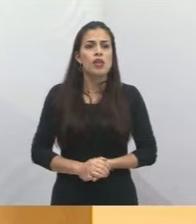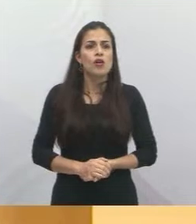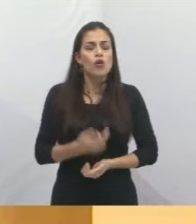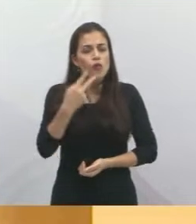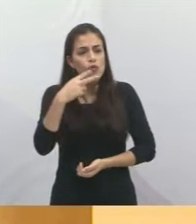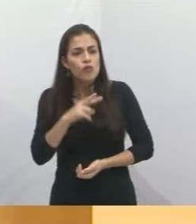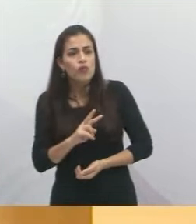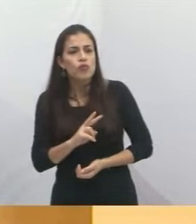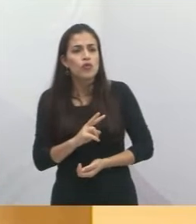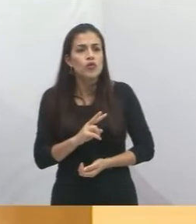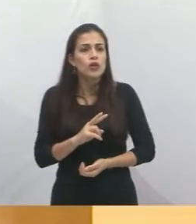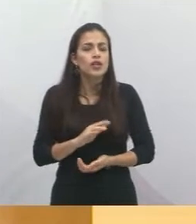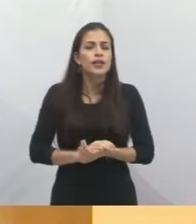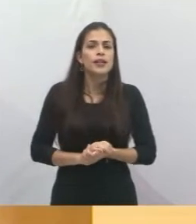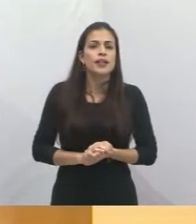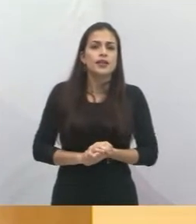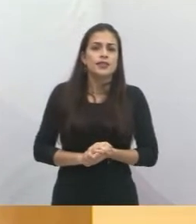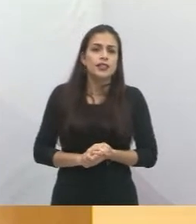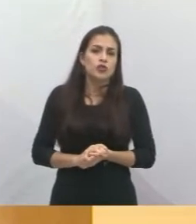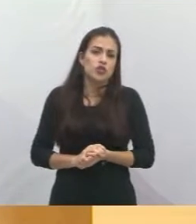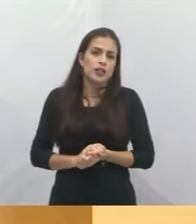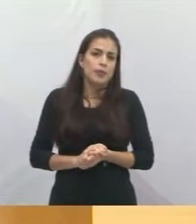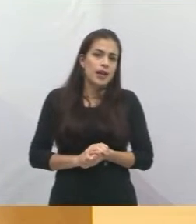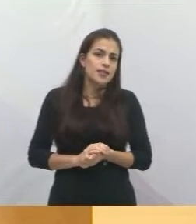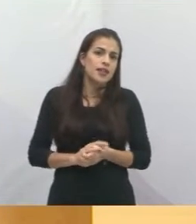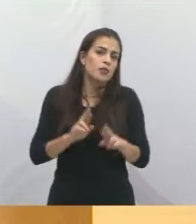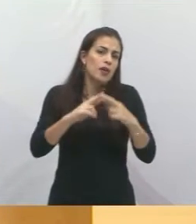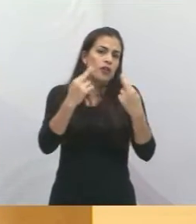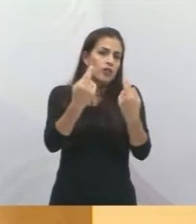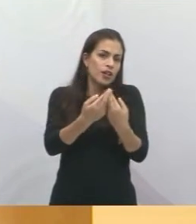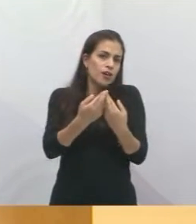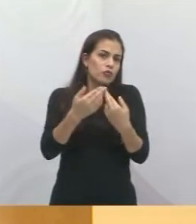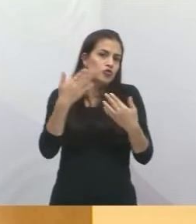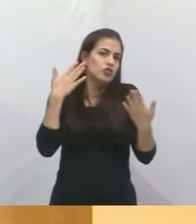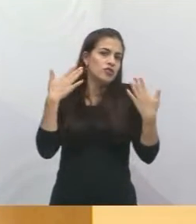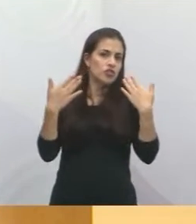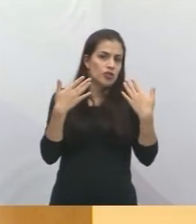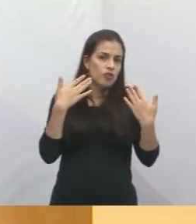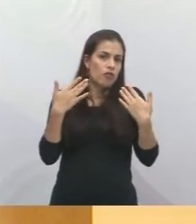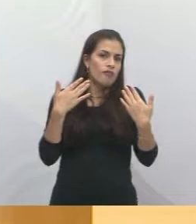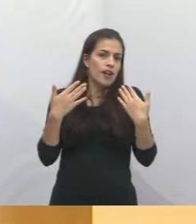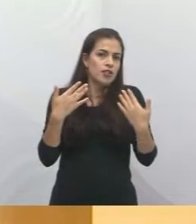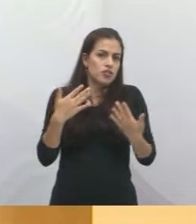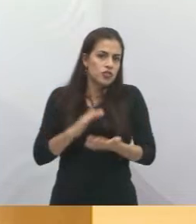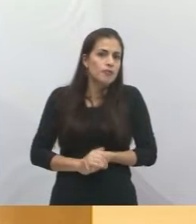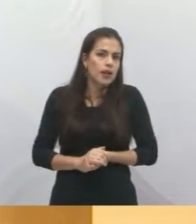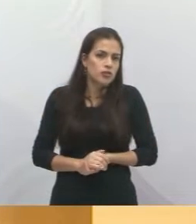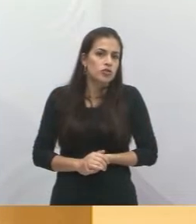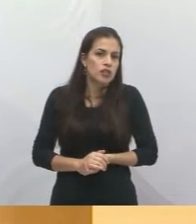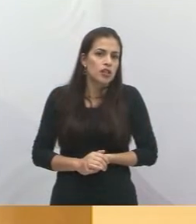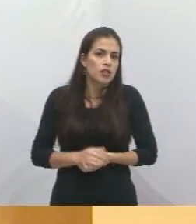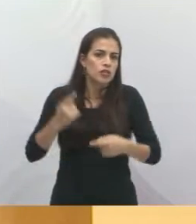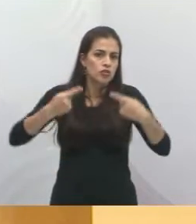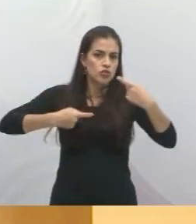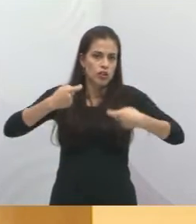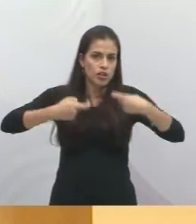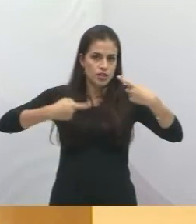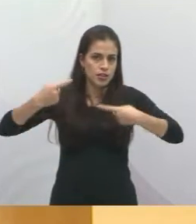debates do Tribunal de Contas do Estado, onde muitos desses contratos foram